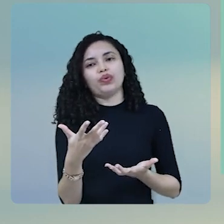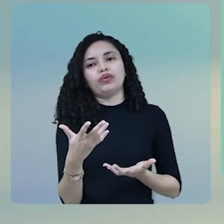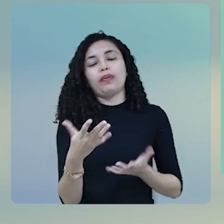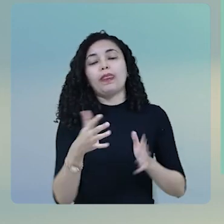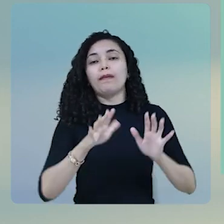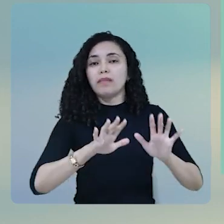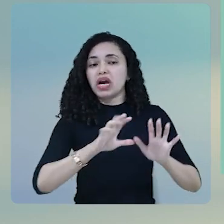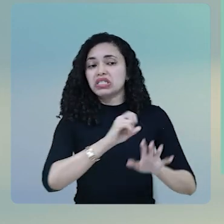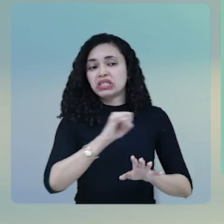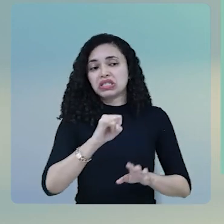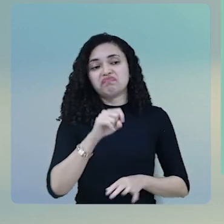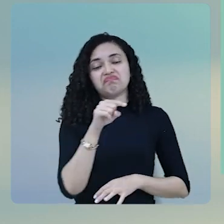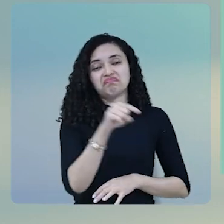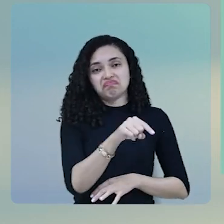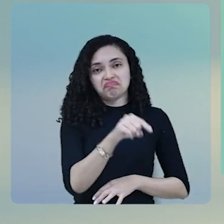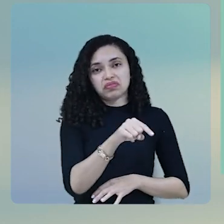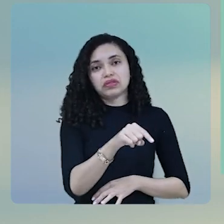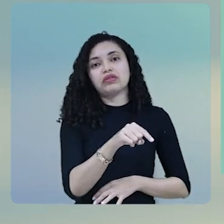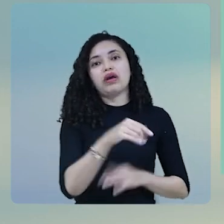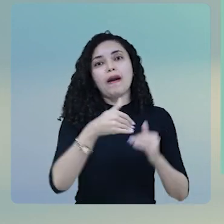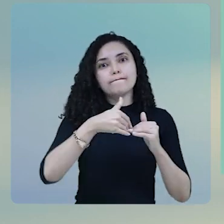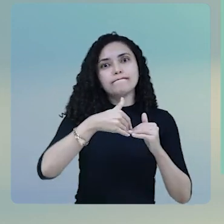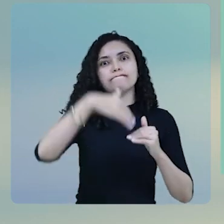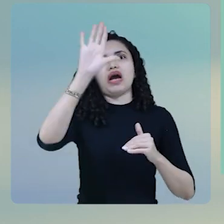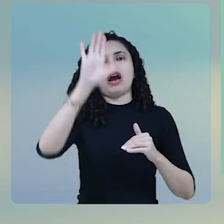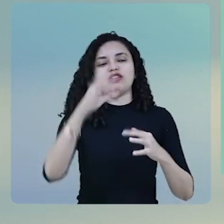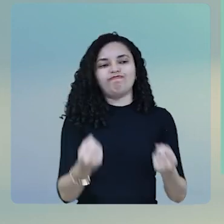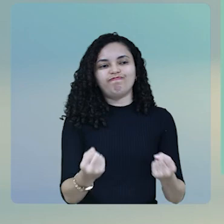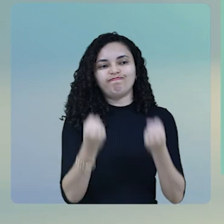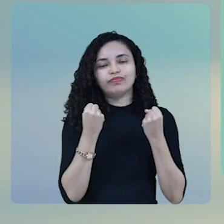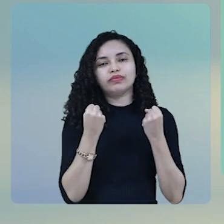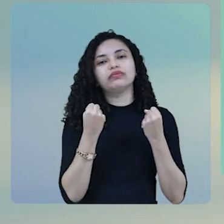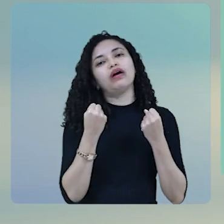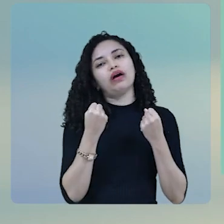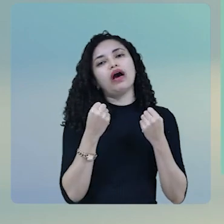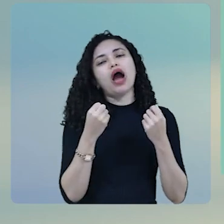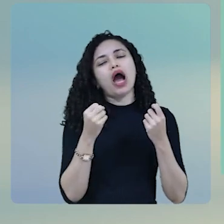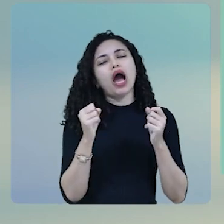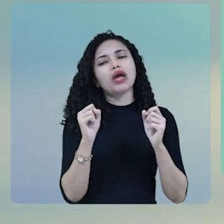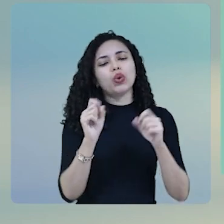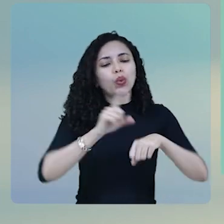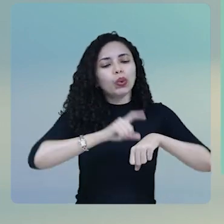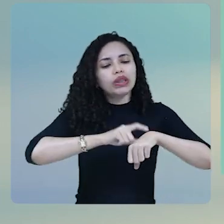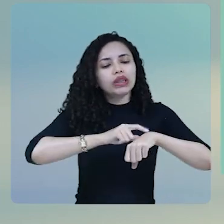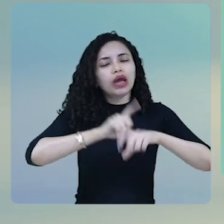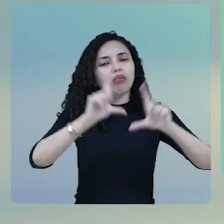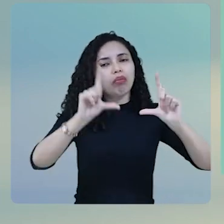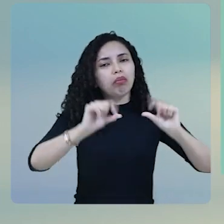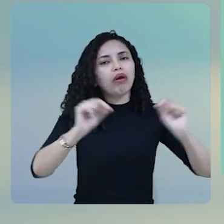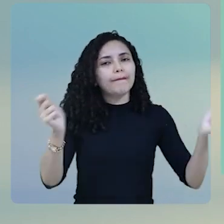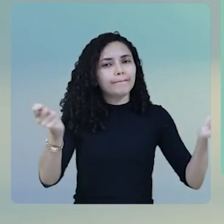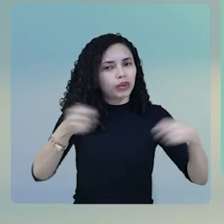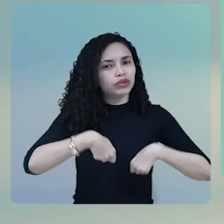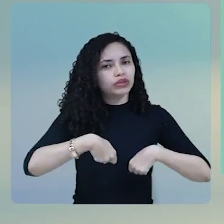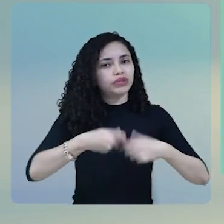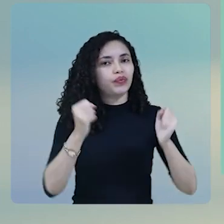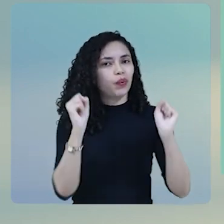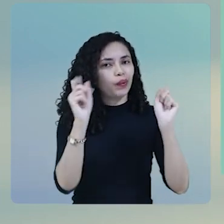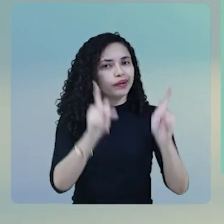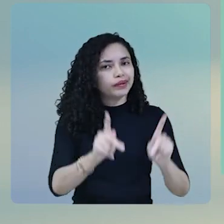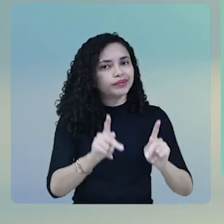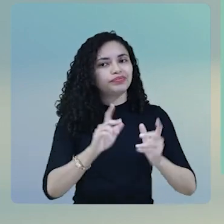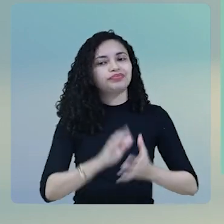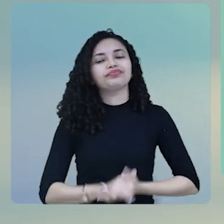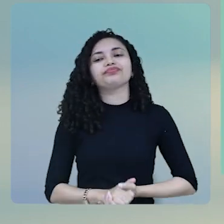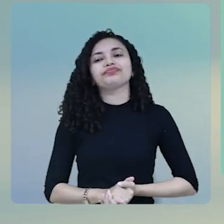50 minutos diários de uma atividade física regular, uma atividade física moderada, mas se você pratica numa intensidade mais